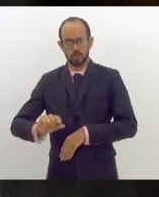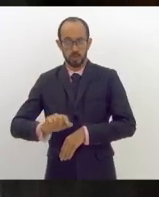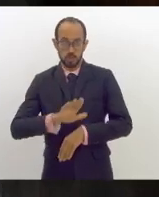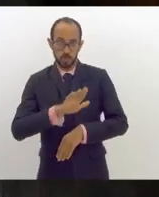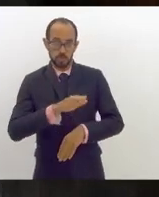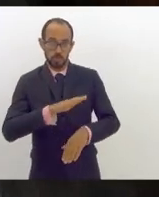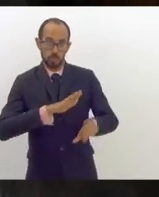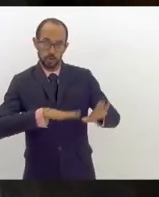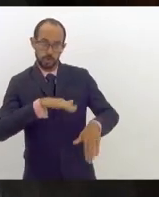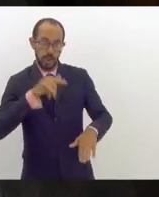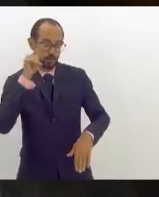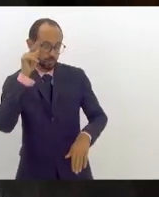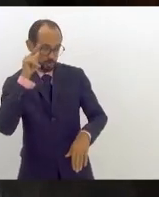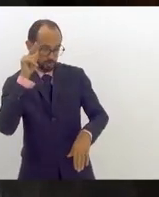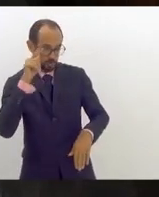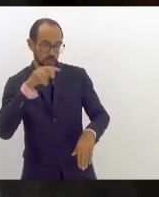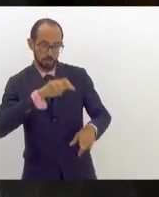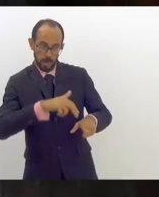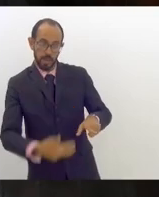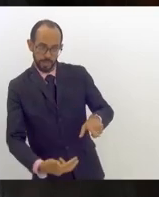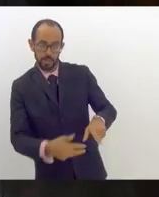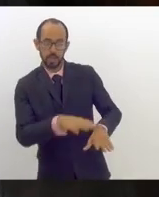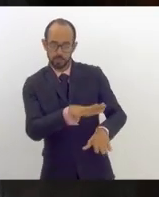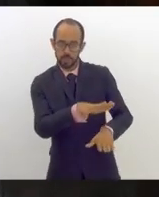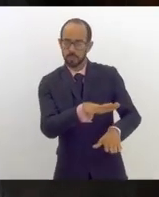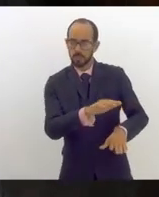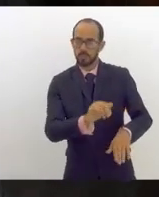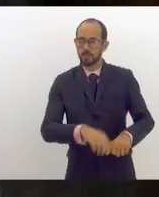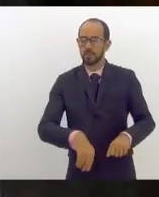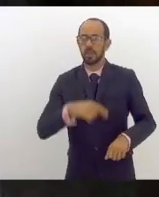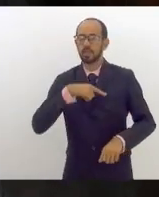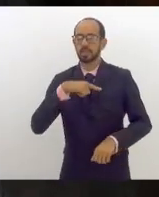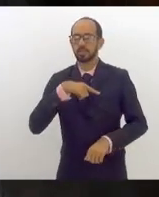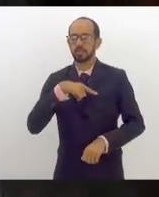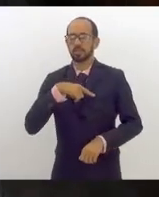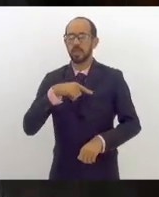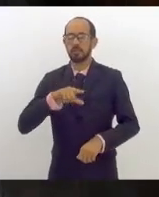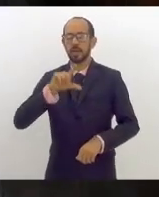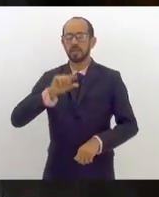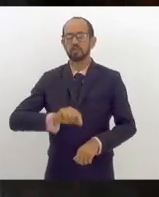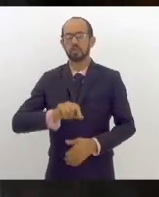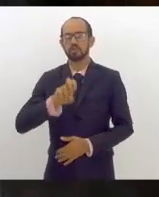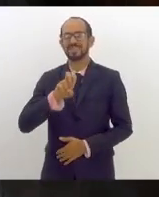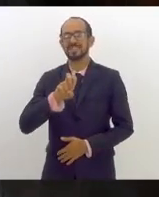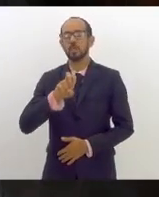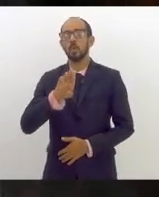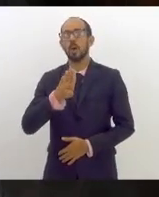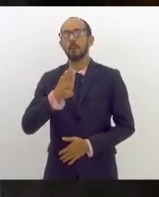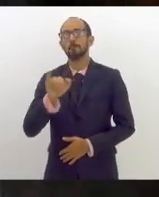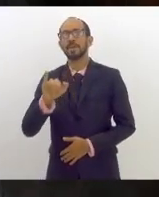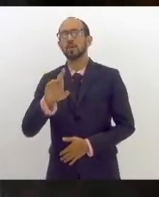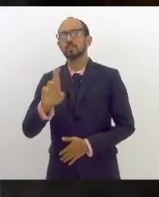porque a senhora está sentada de 5 bilhões de reais isto